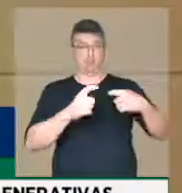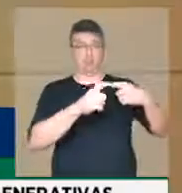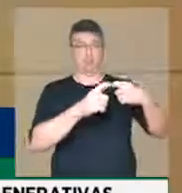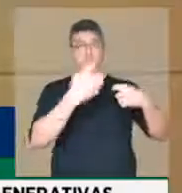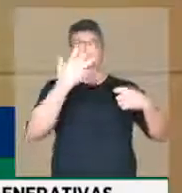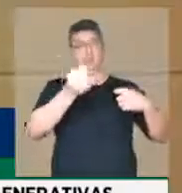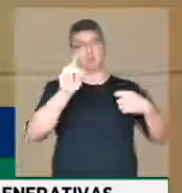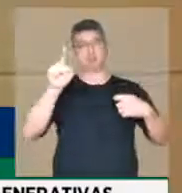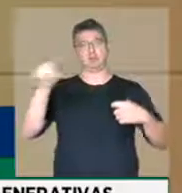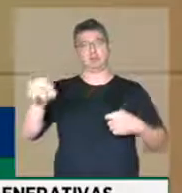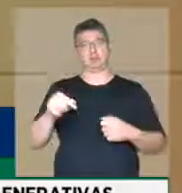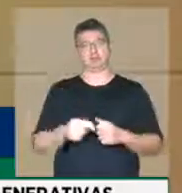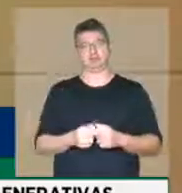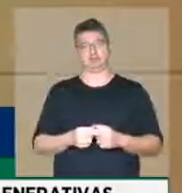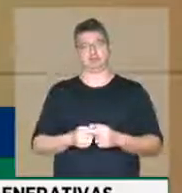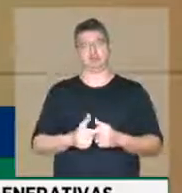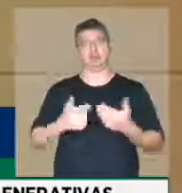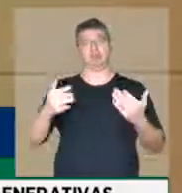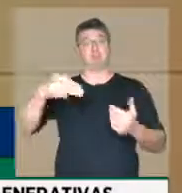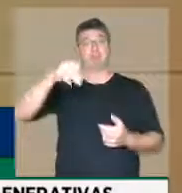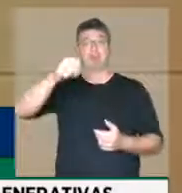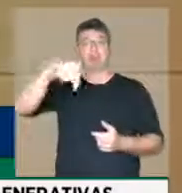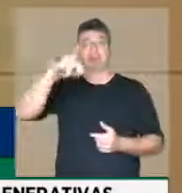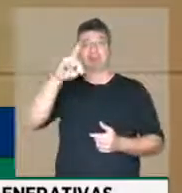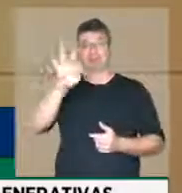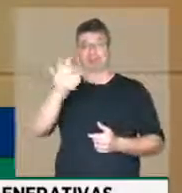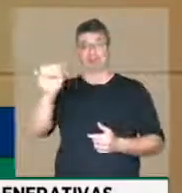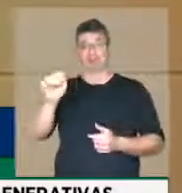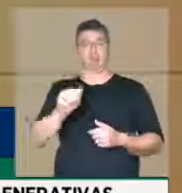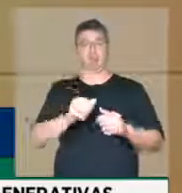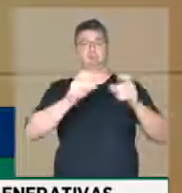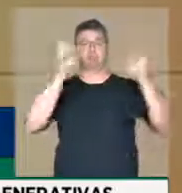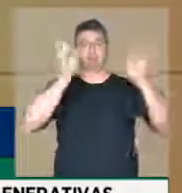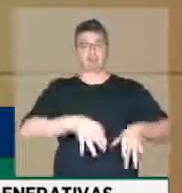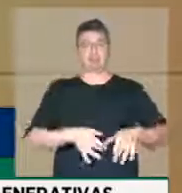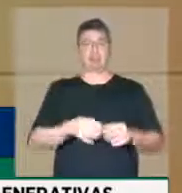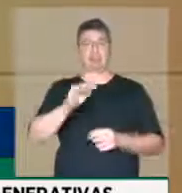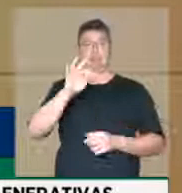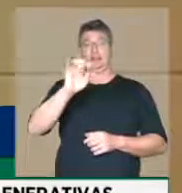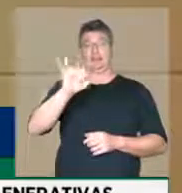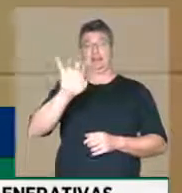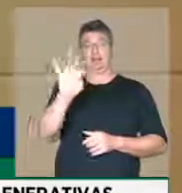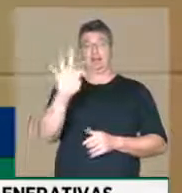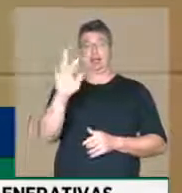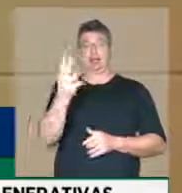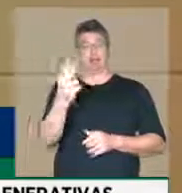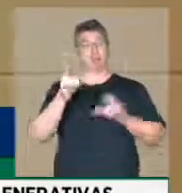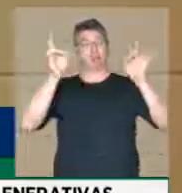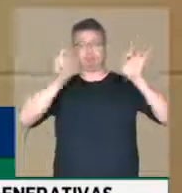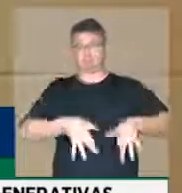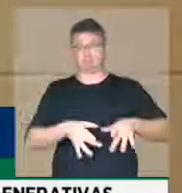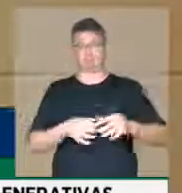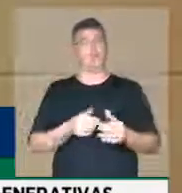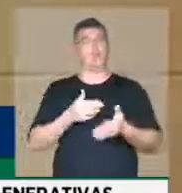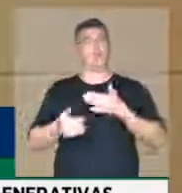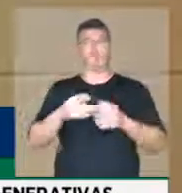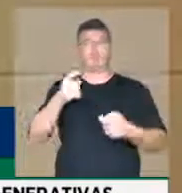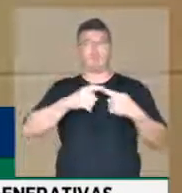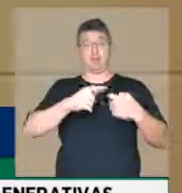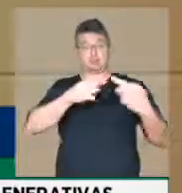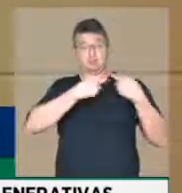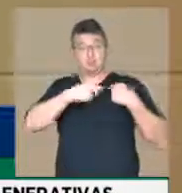jamais faria isso. Por isso Mandetta saiu, por isso Taixe saiu, por isso qualquer médico